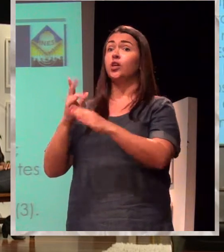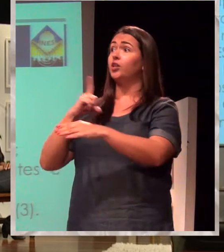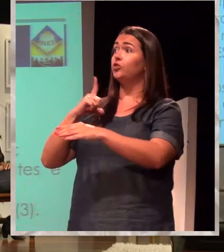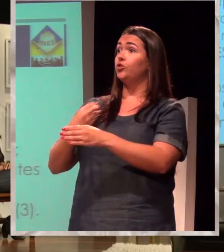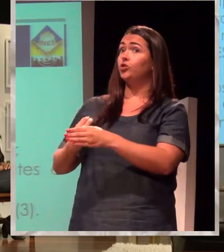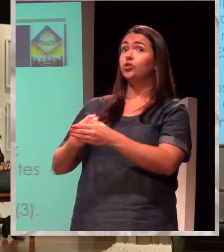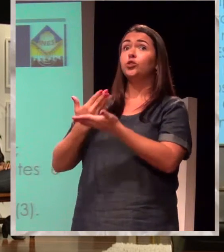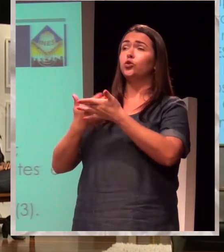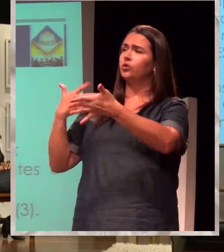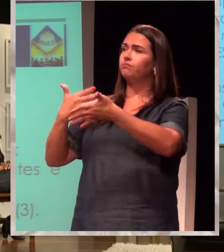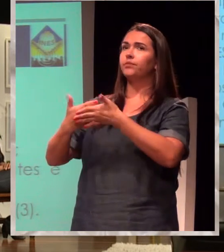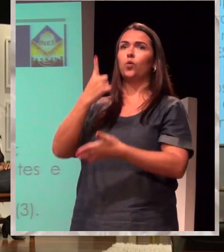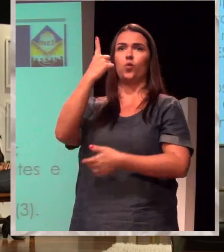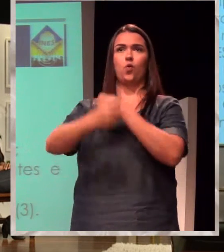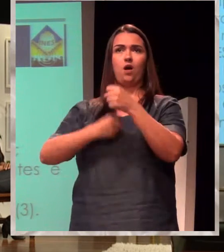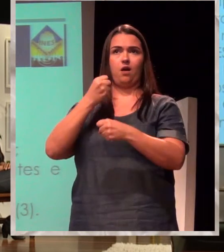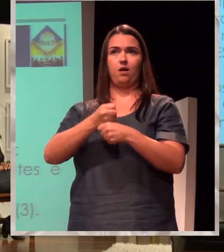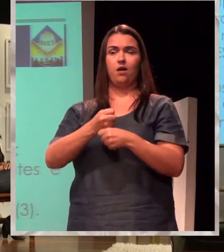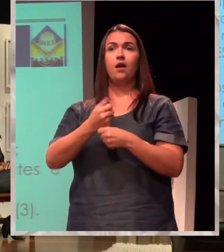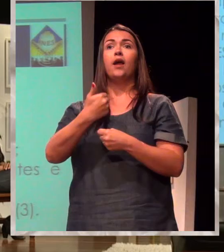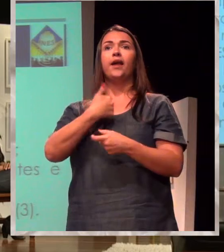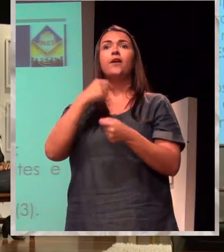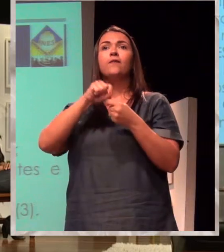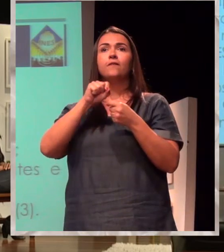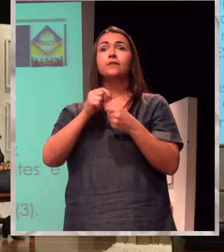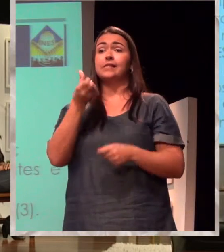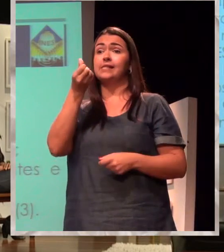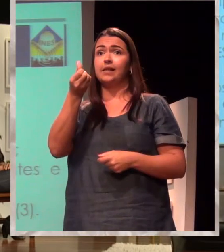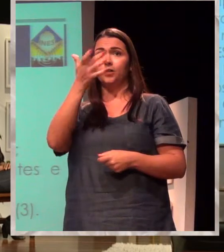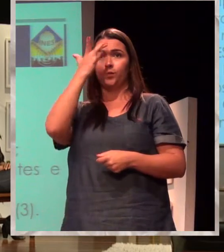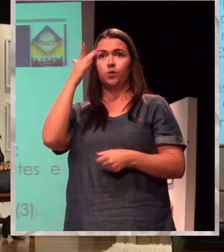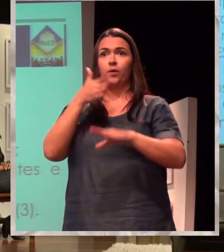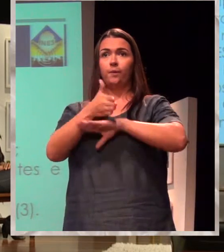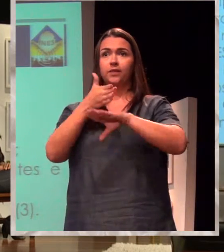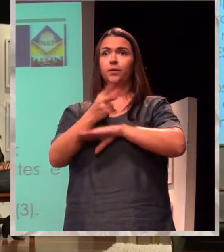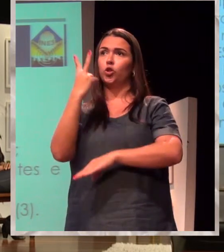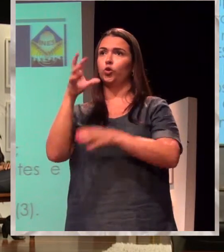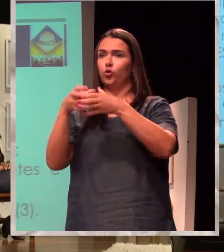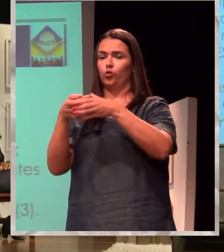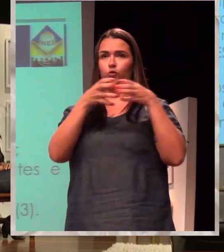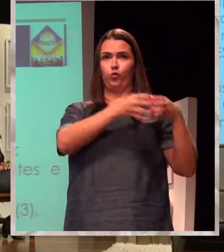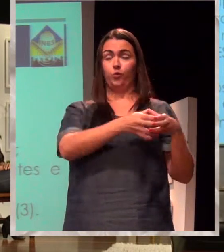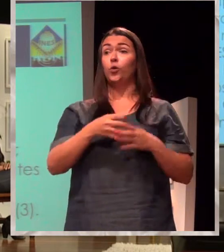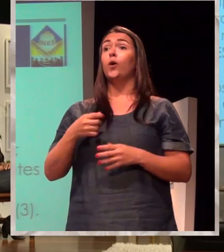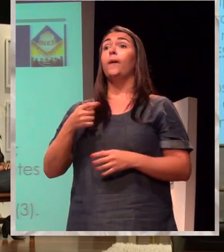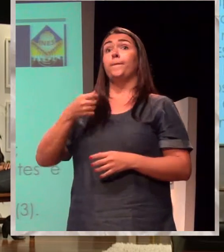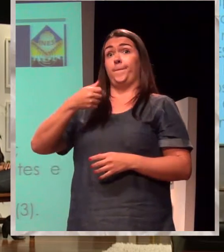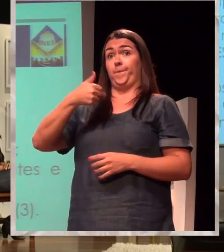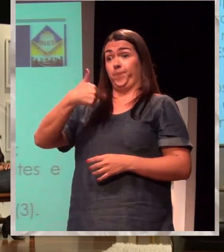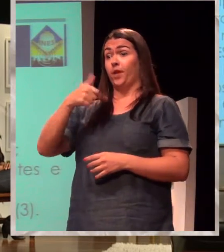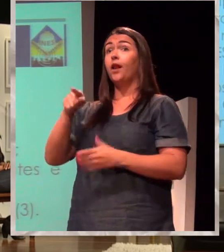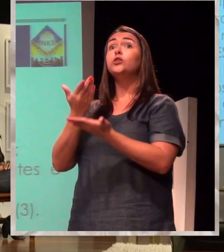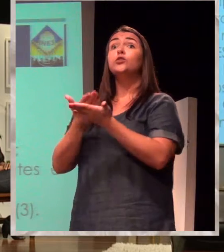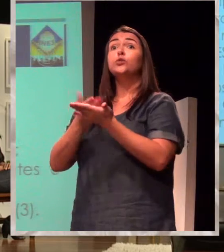1 ano, e eu dividiria, então, 6 participantes em 2 grupos. Um teria estudado no